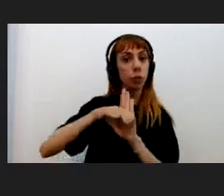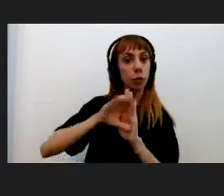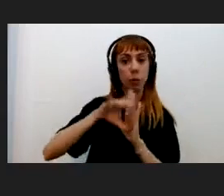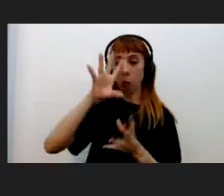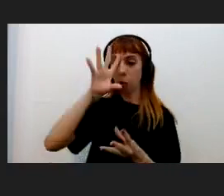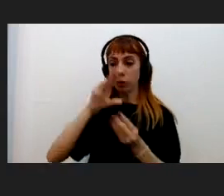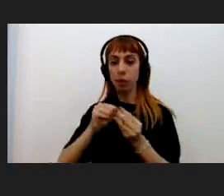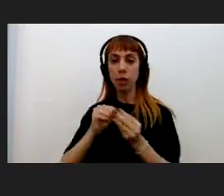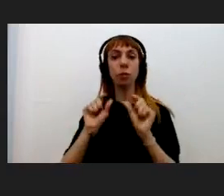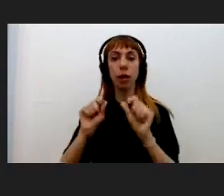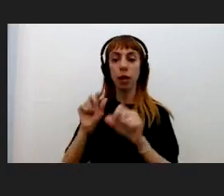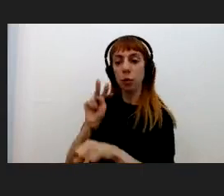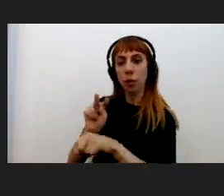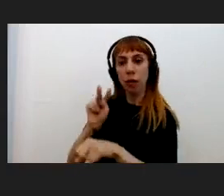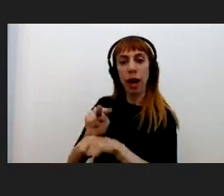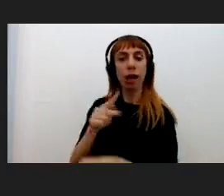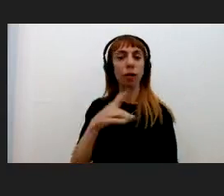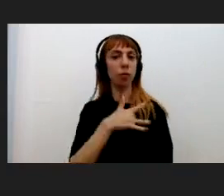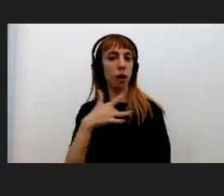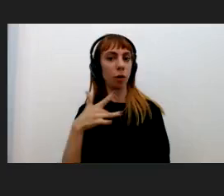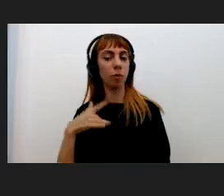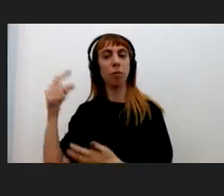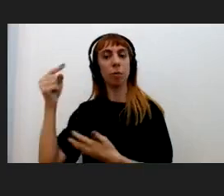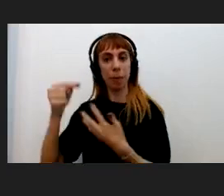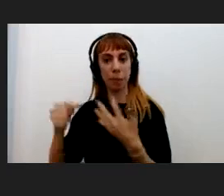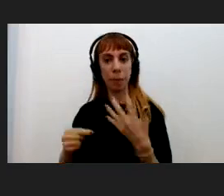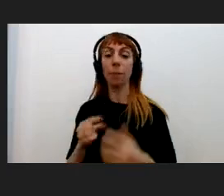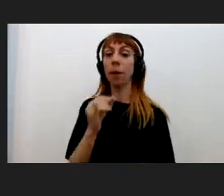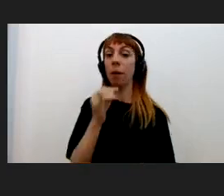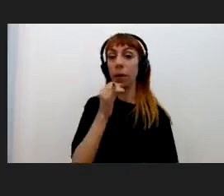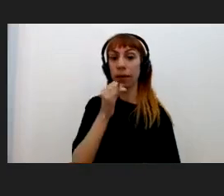ordena através de um sistema econômico capitalista.